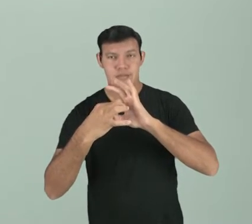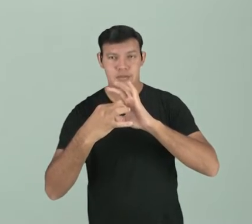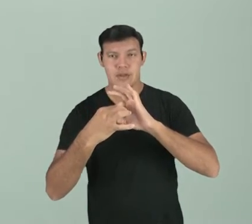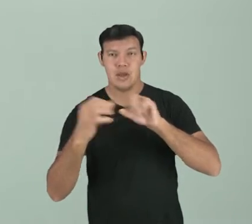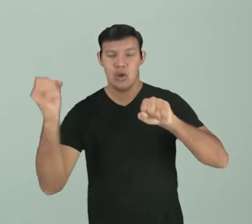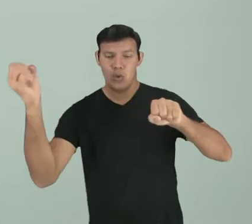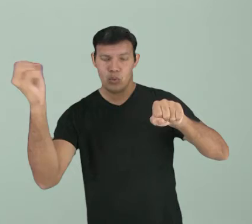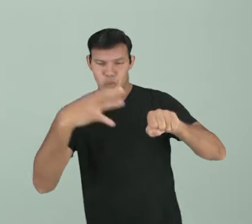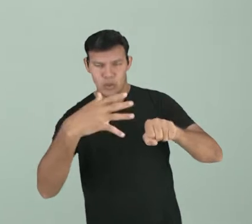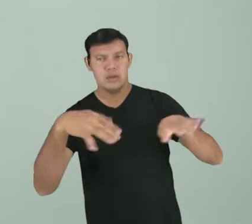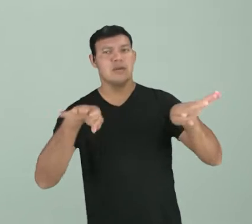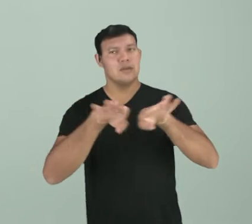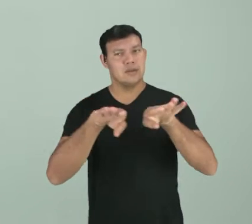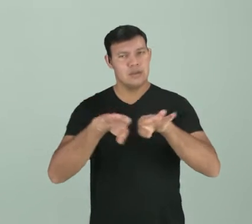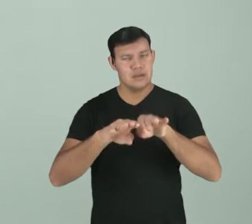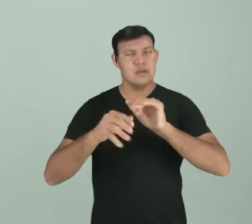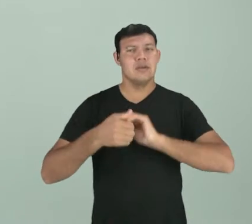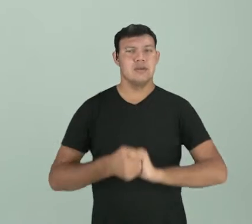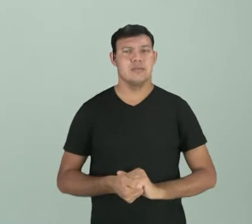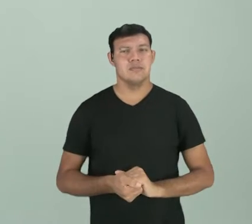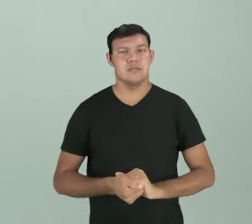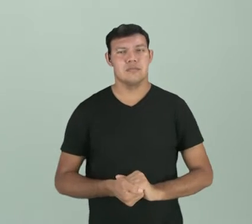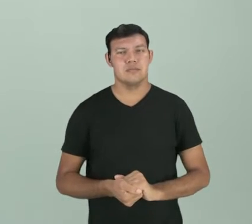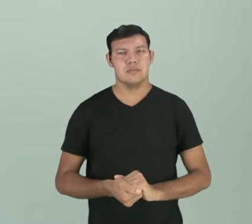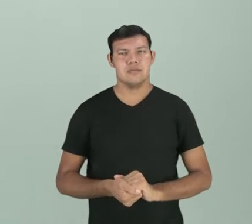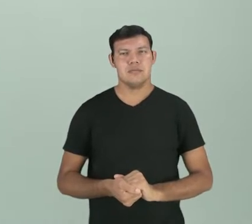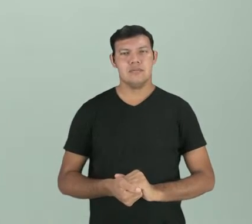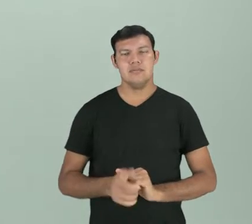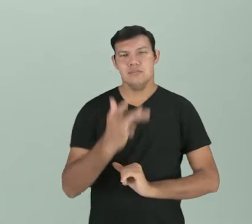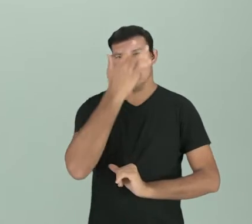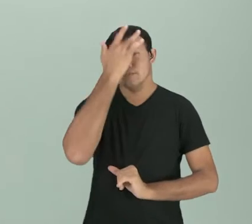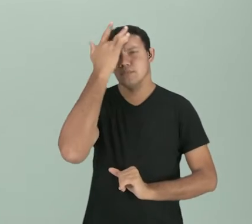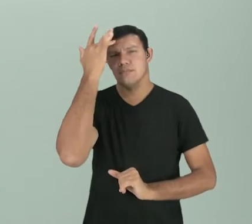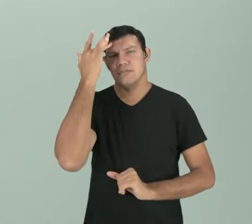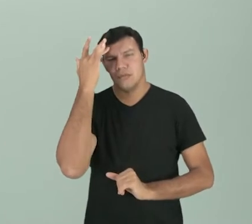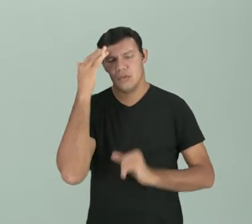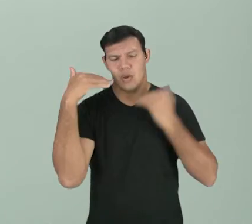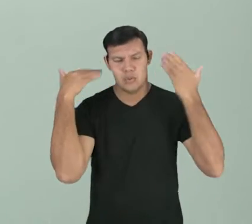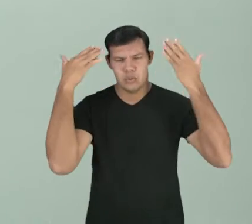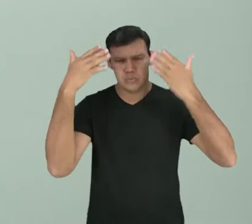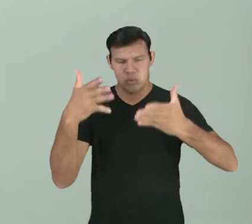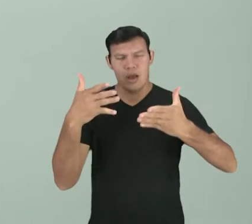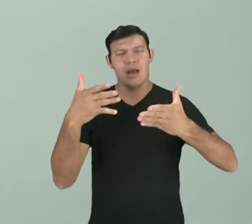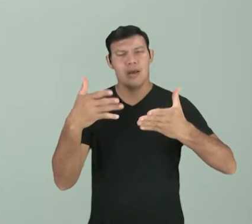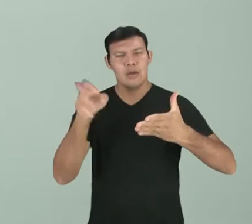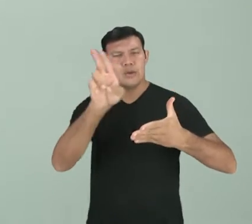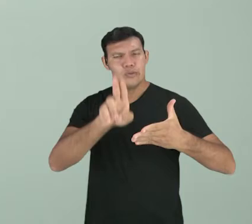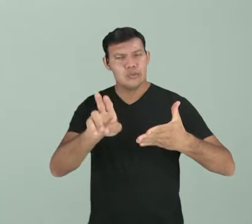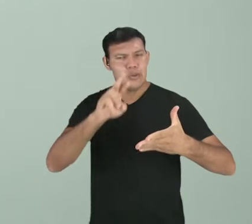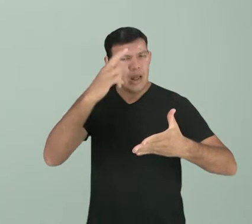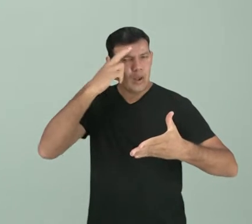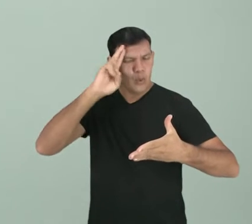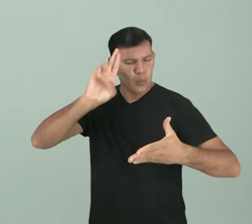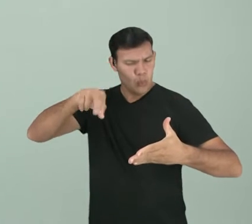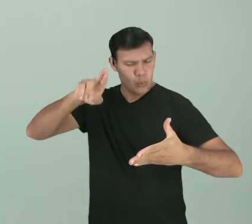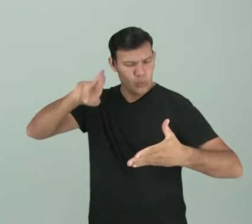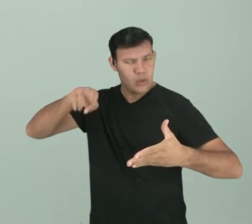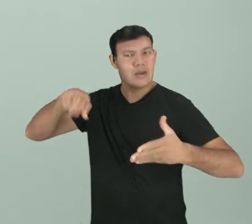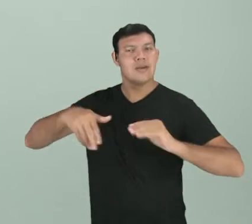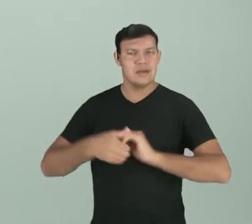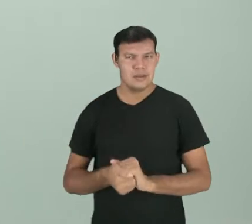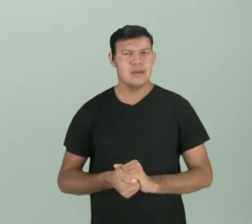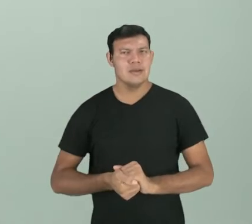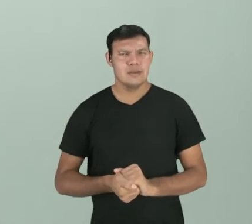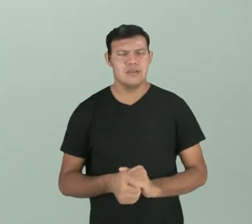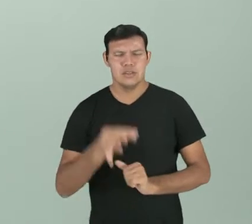do iluminismo, né, onde as pessoas estavam ali centradas na razão, né, no que